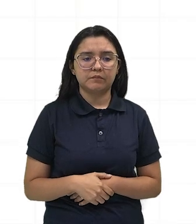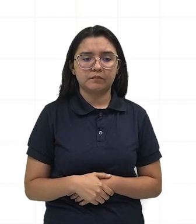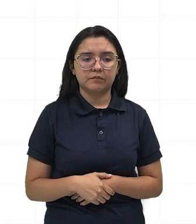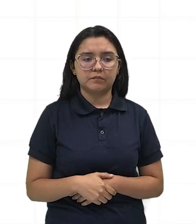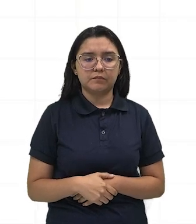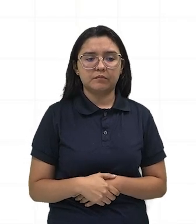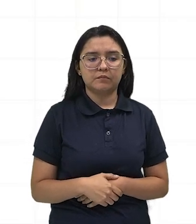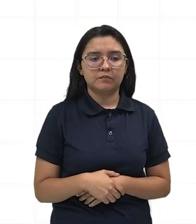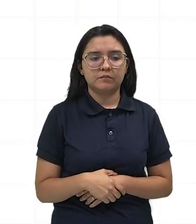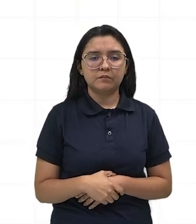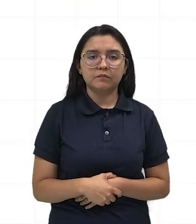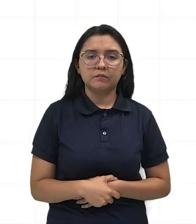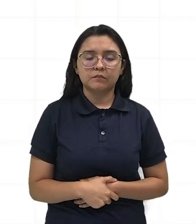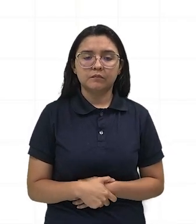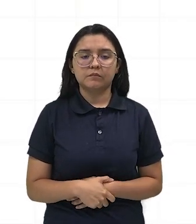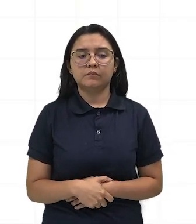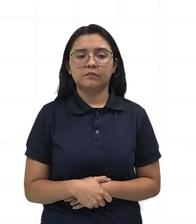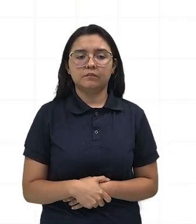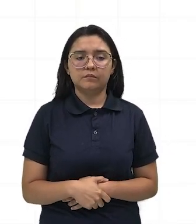Aqui, ó,